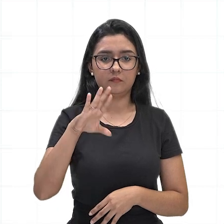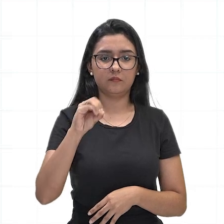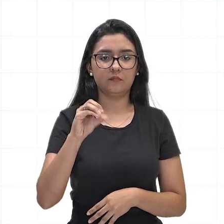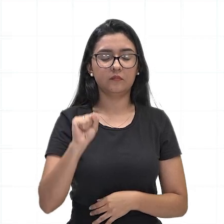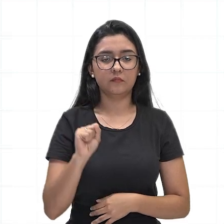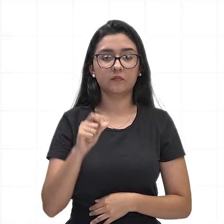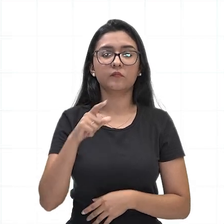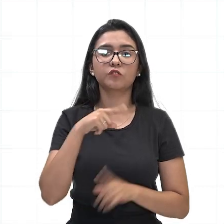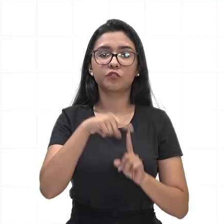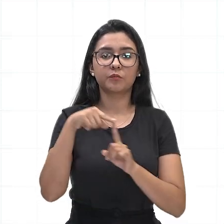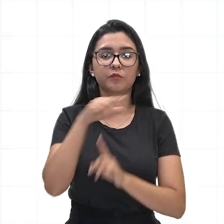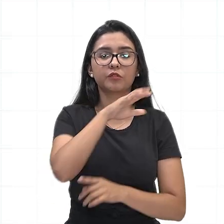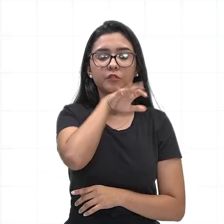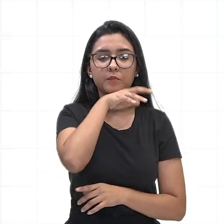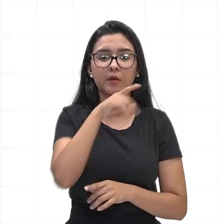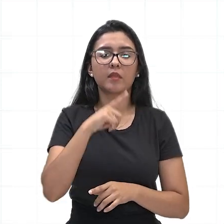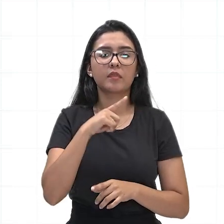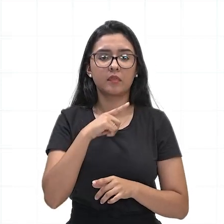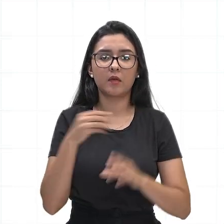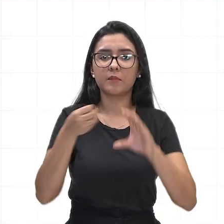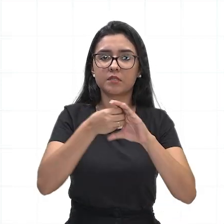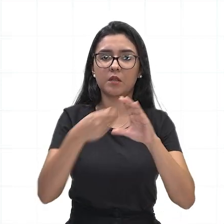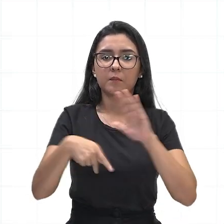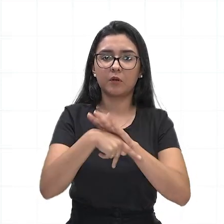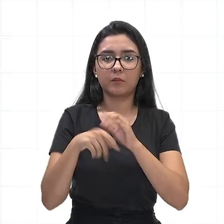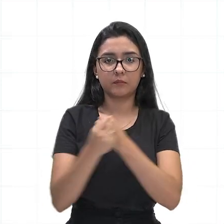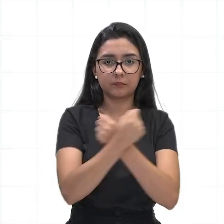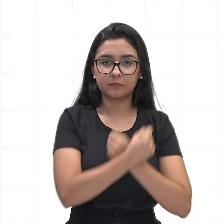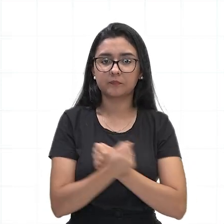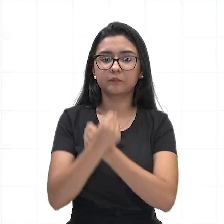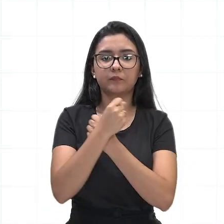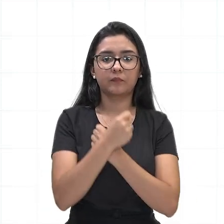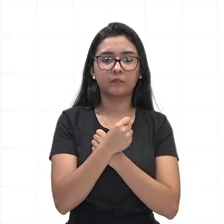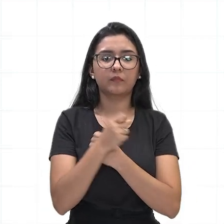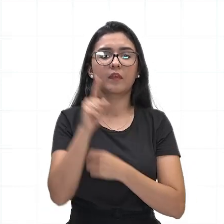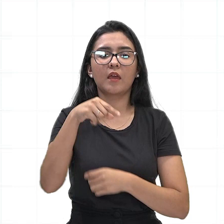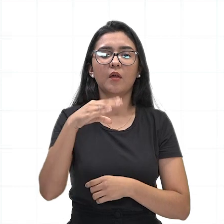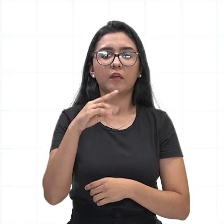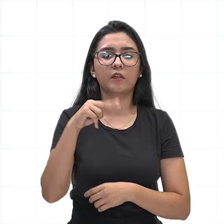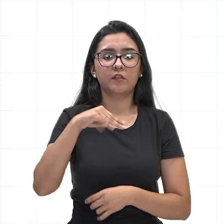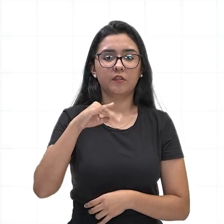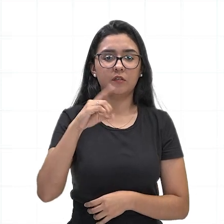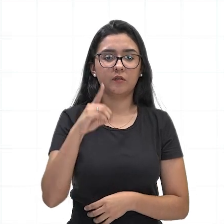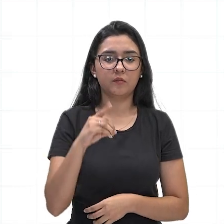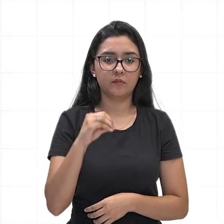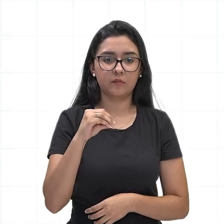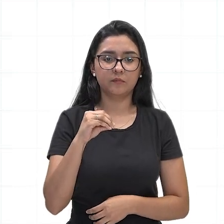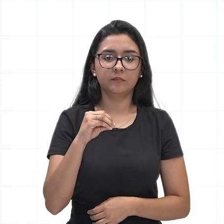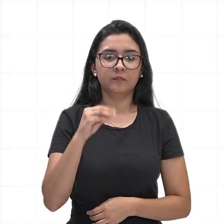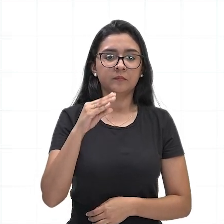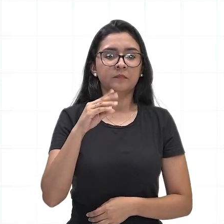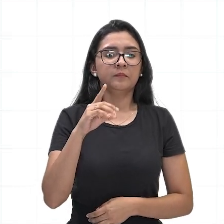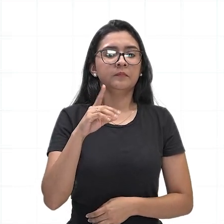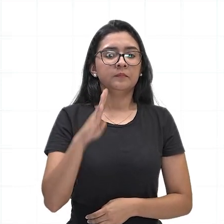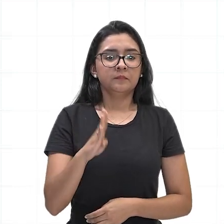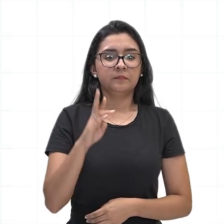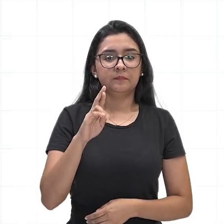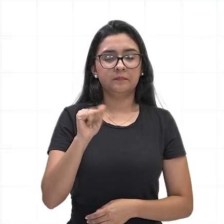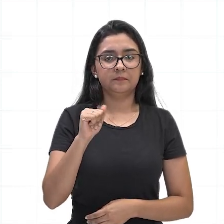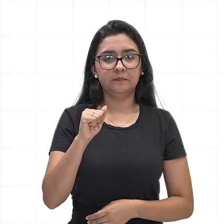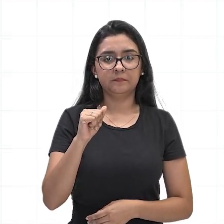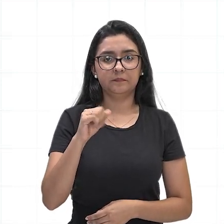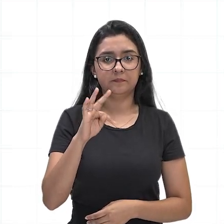Esses animais possuem células de defesa, que são denominadas os quinidoblastos, e emitem